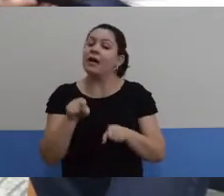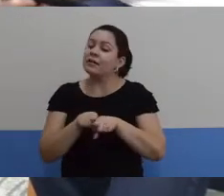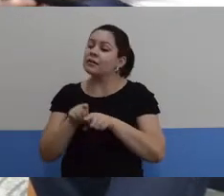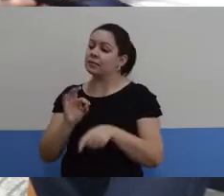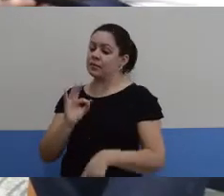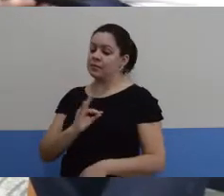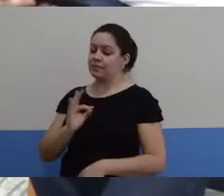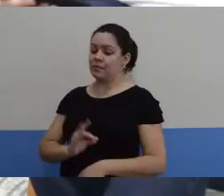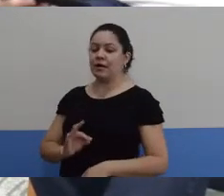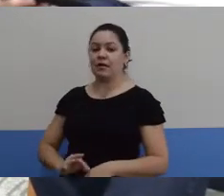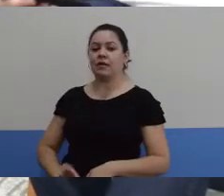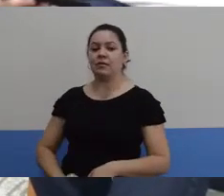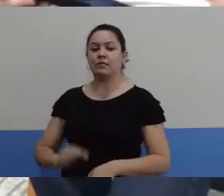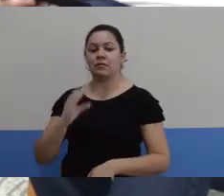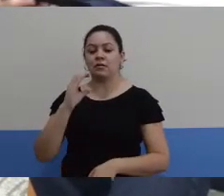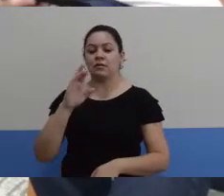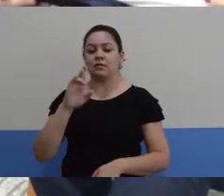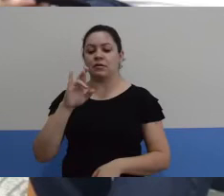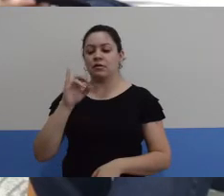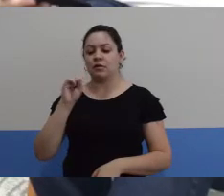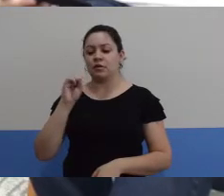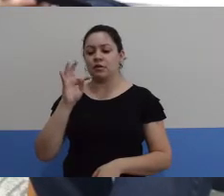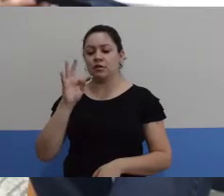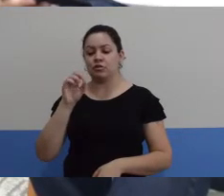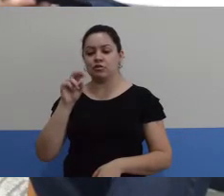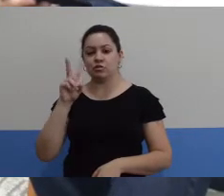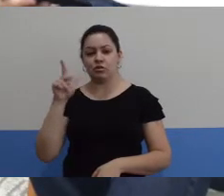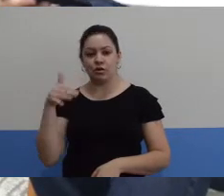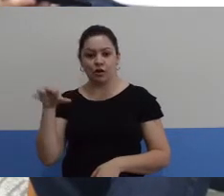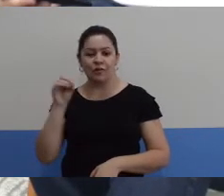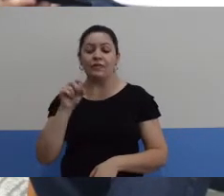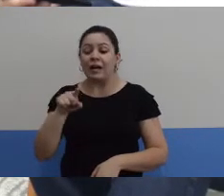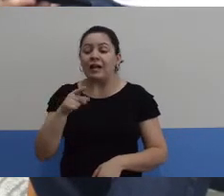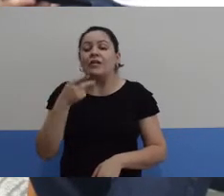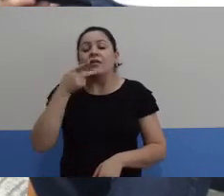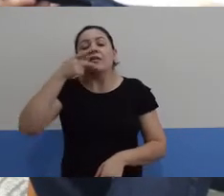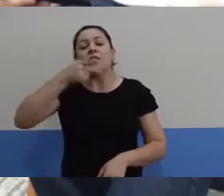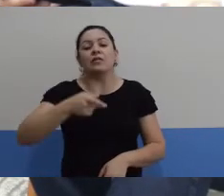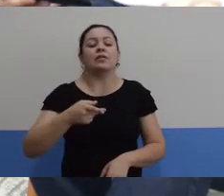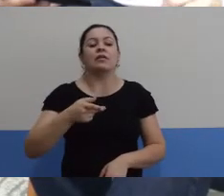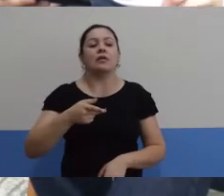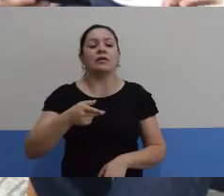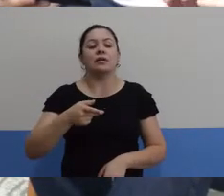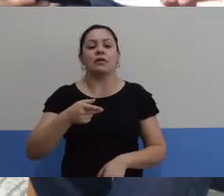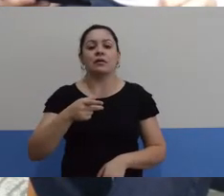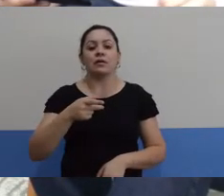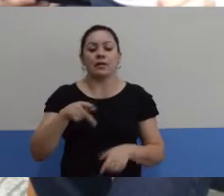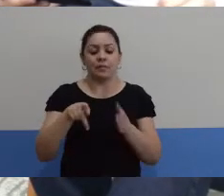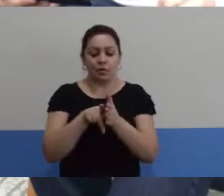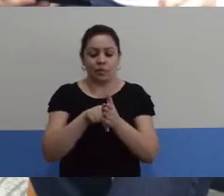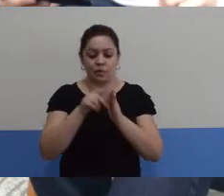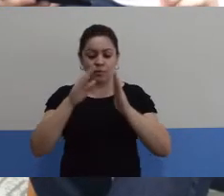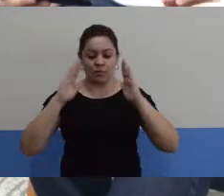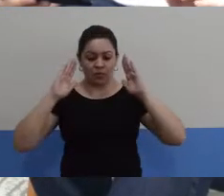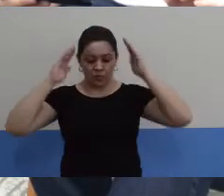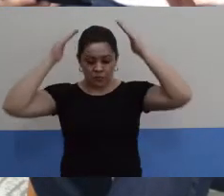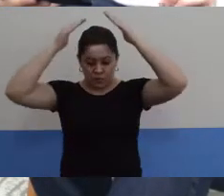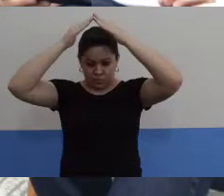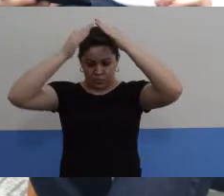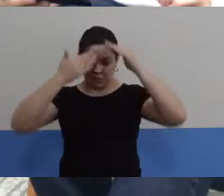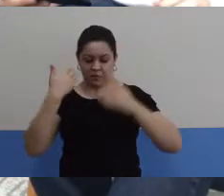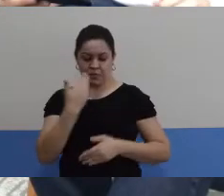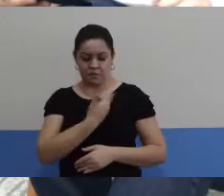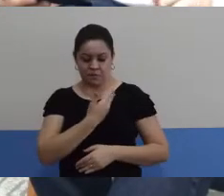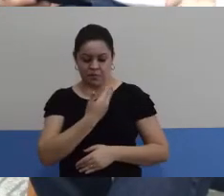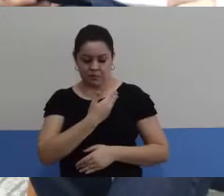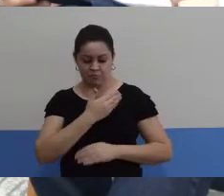Padre Cristóvão. Padre Cristóvão. O sínodo produzirá, pelas mãos do Papa